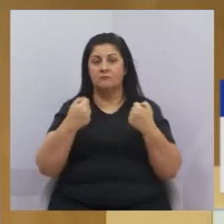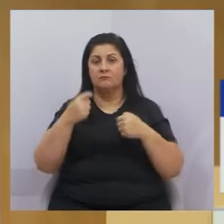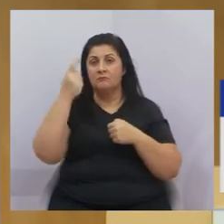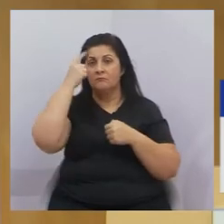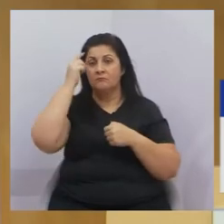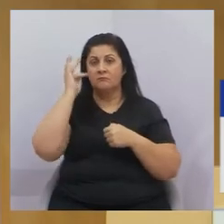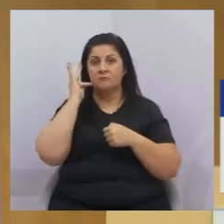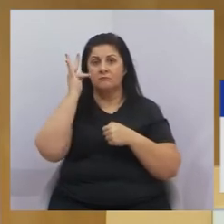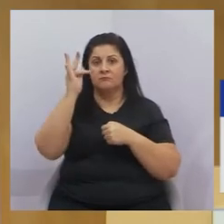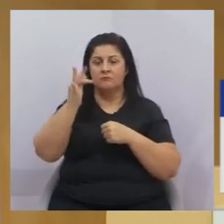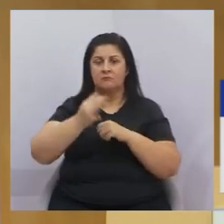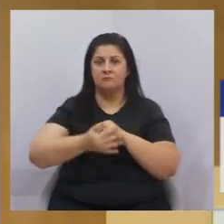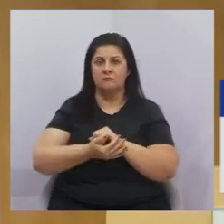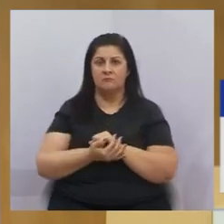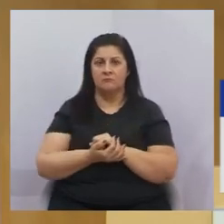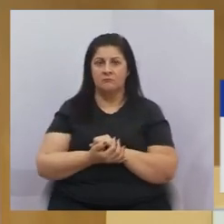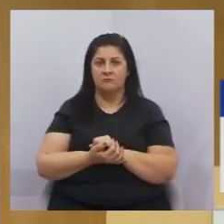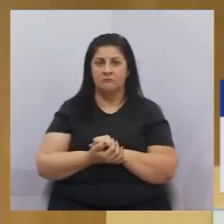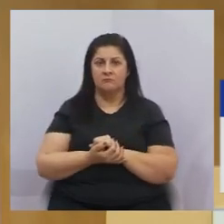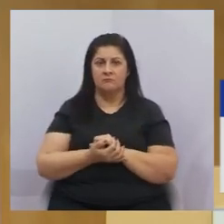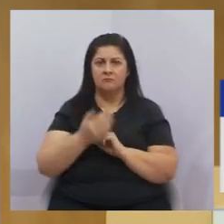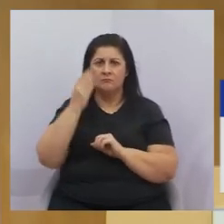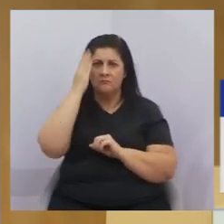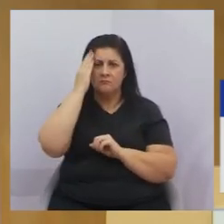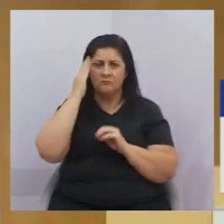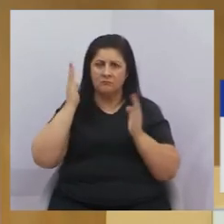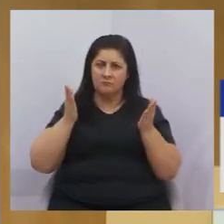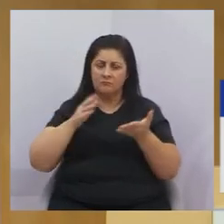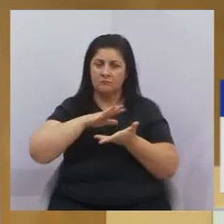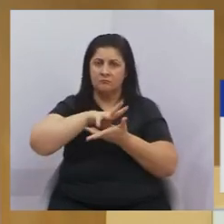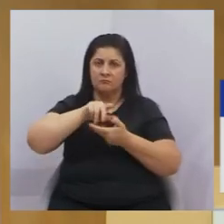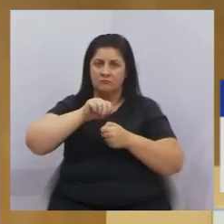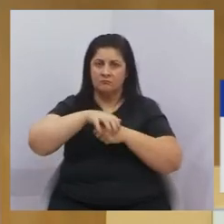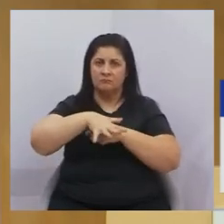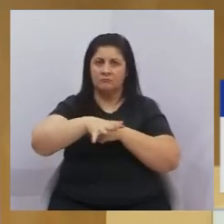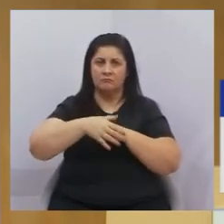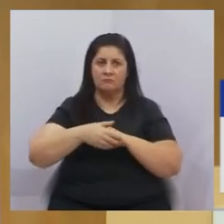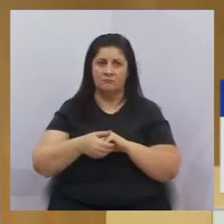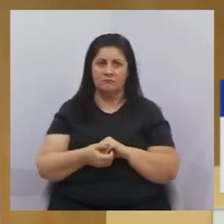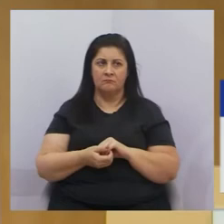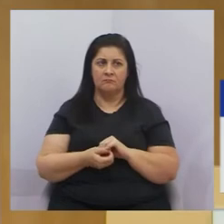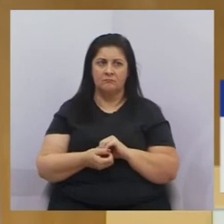temos que pensar no futuro. Sabemos que estamos numa pandemia.